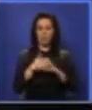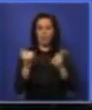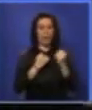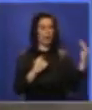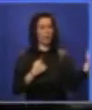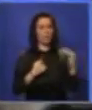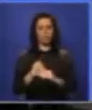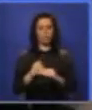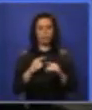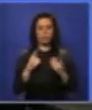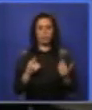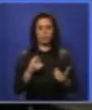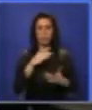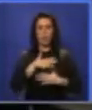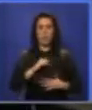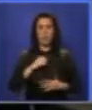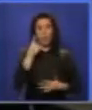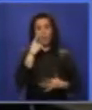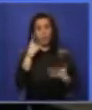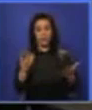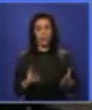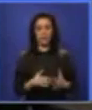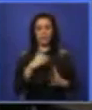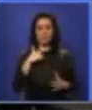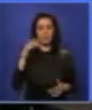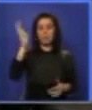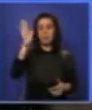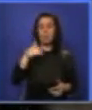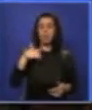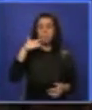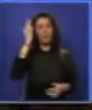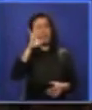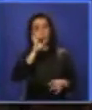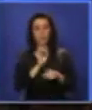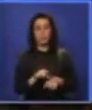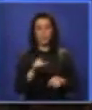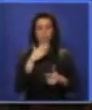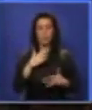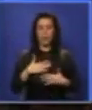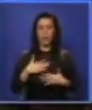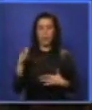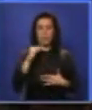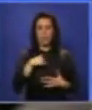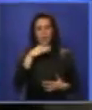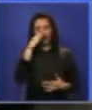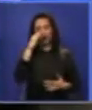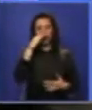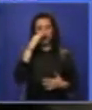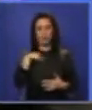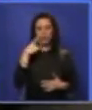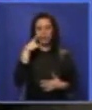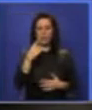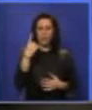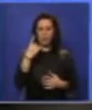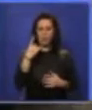carro que ia lá dentro, um amigo meu que eu conhecia, me disse adeus, e eu disse adeus também. Se calhar isso também me levou a ser mais convencida. E reparei que houve